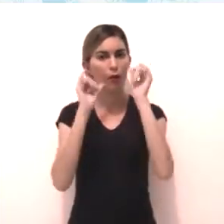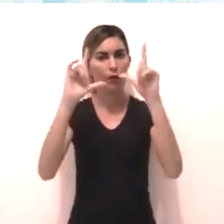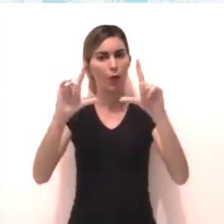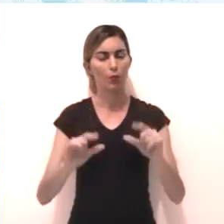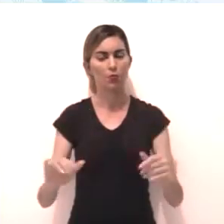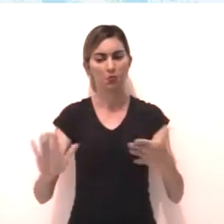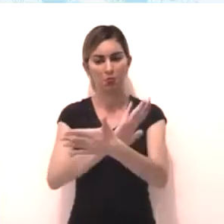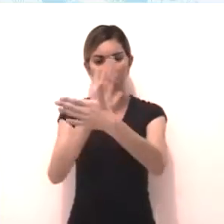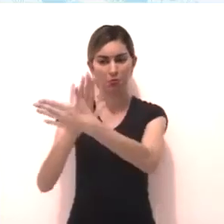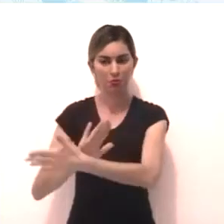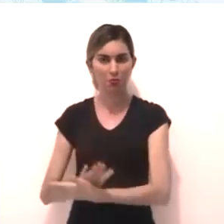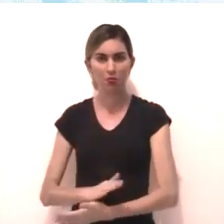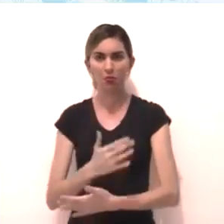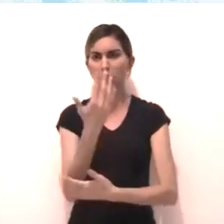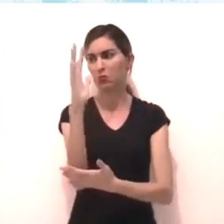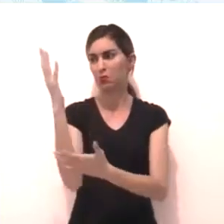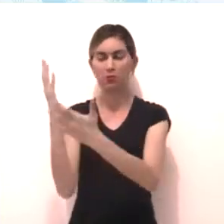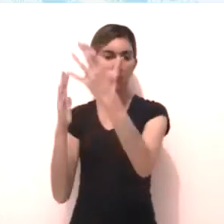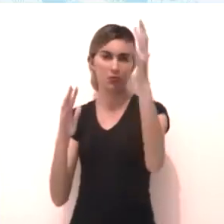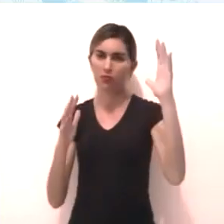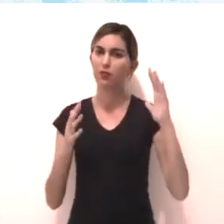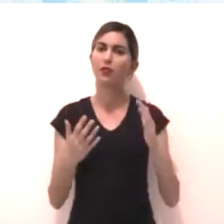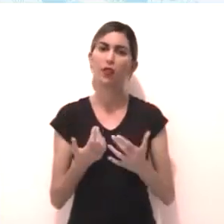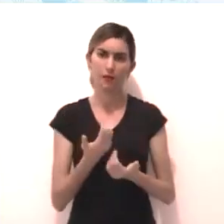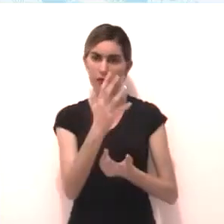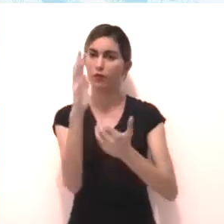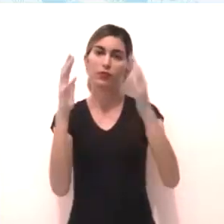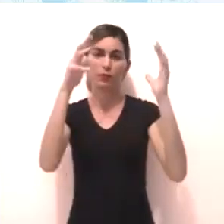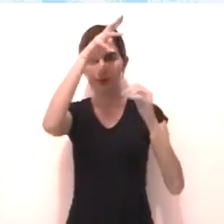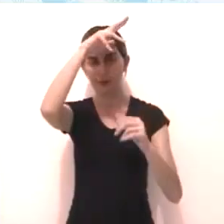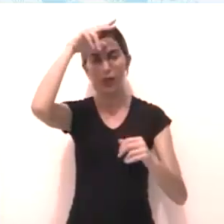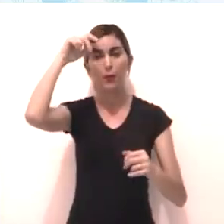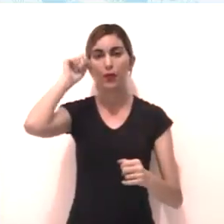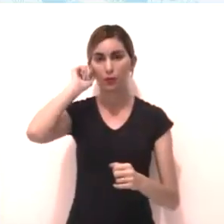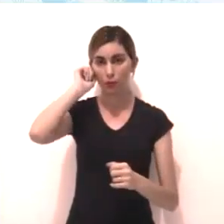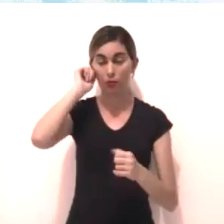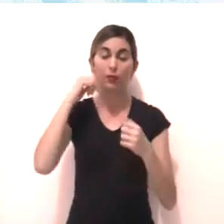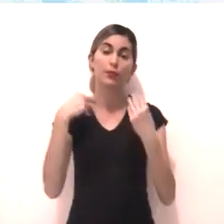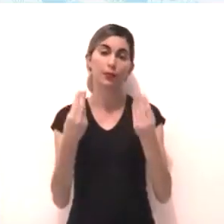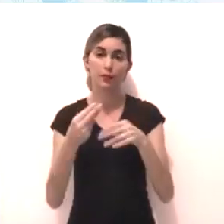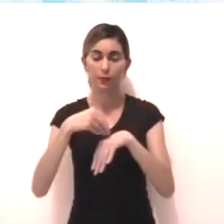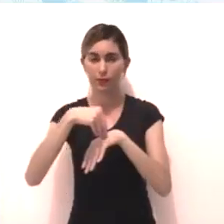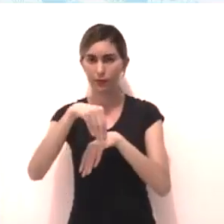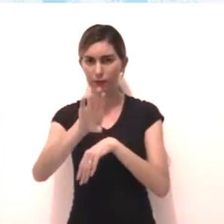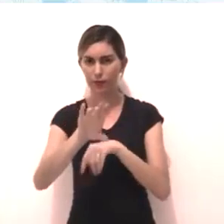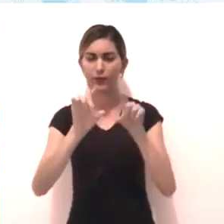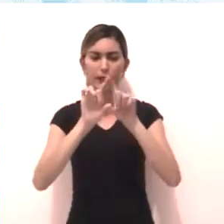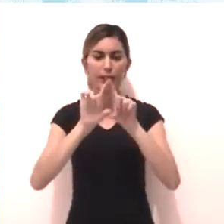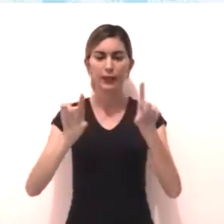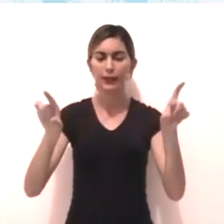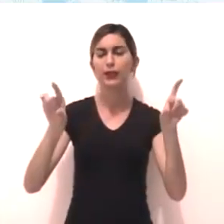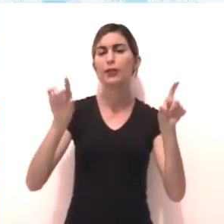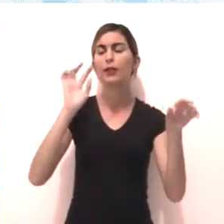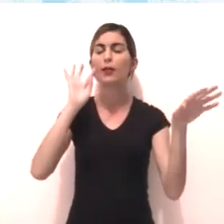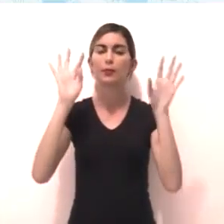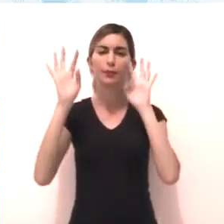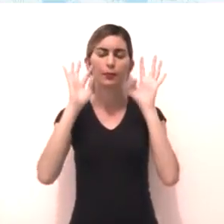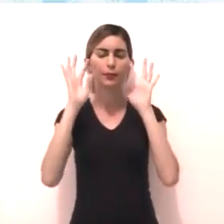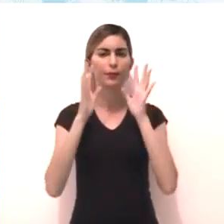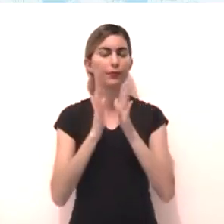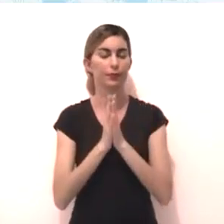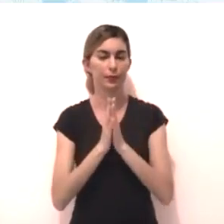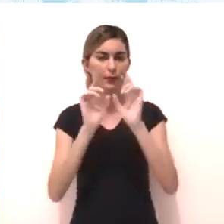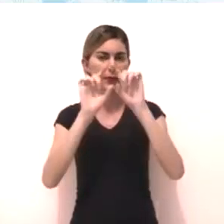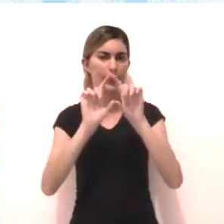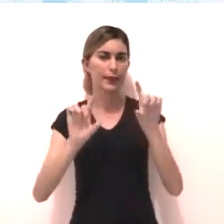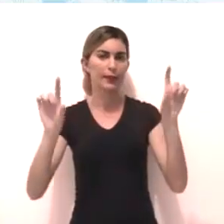a destruição da nossa riqueza natural, que é a floresta amazônica. Para isso, eu trouxe para vocês uma tirinha para a gente fazer uma